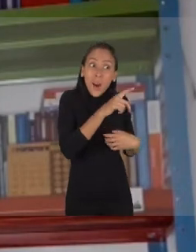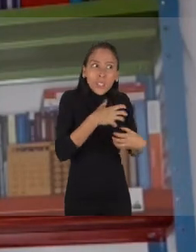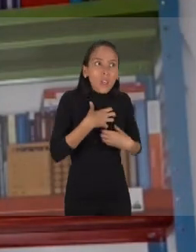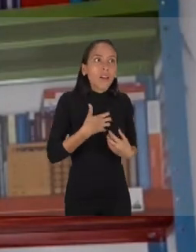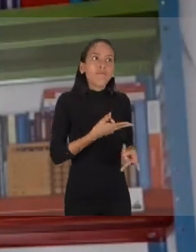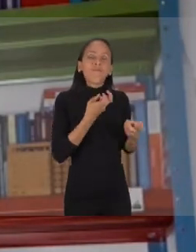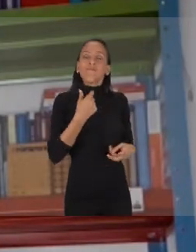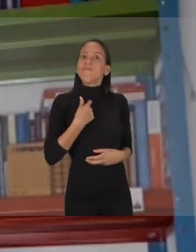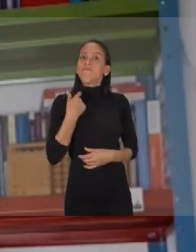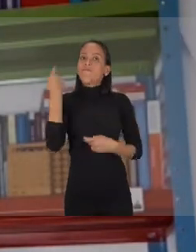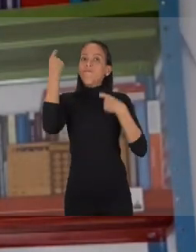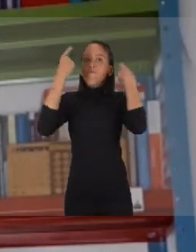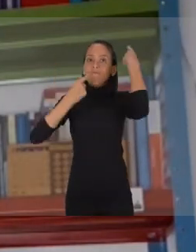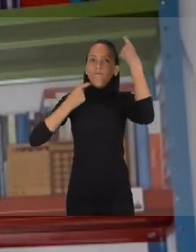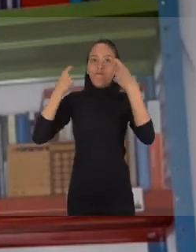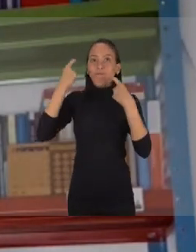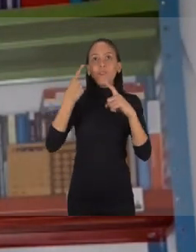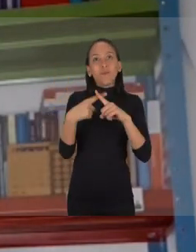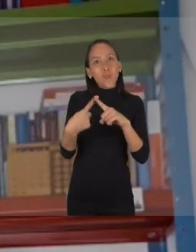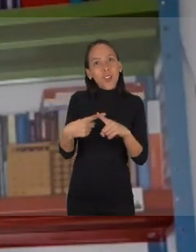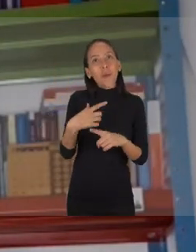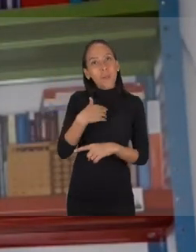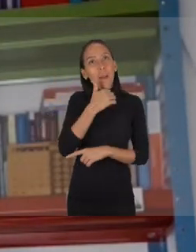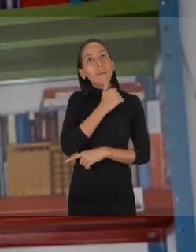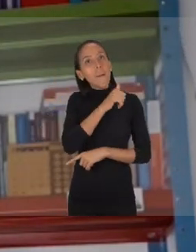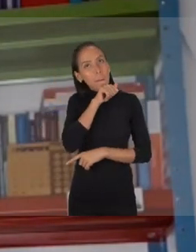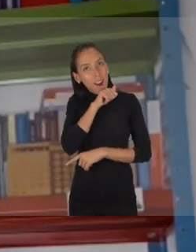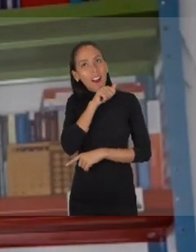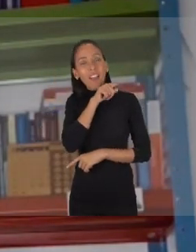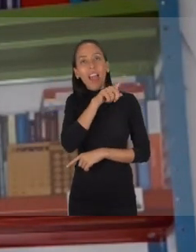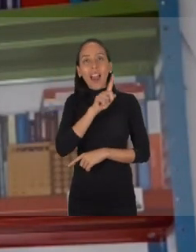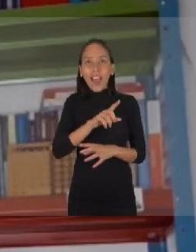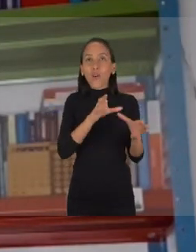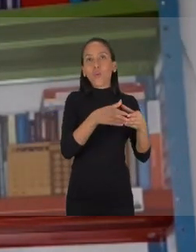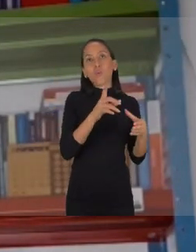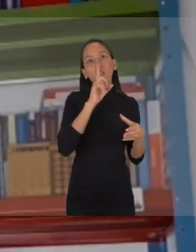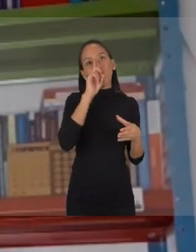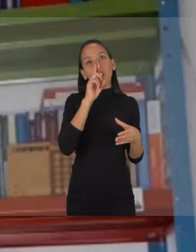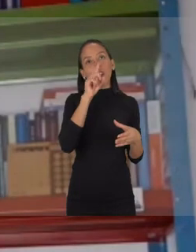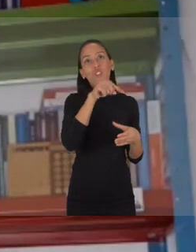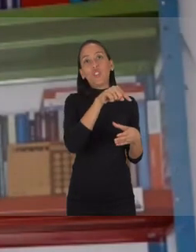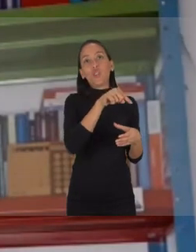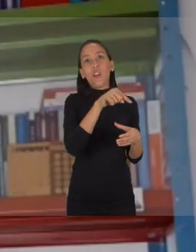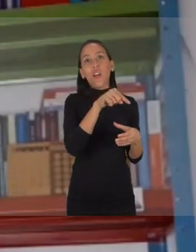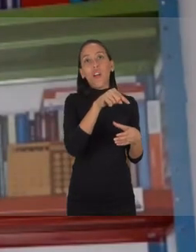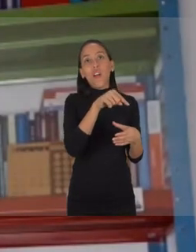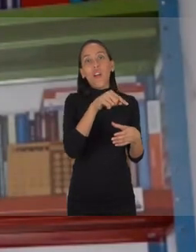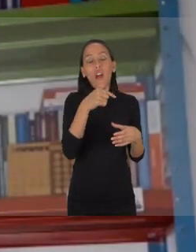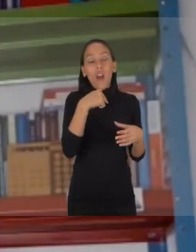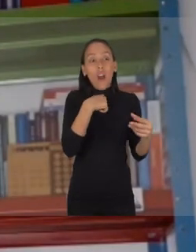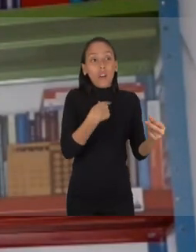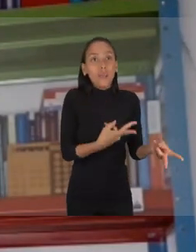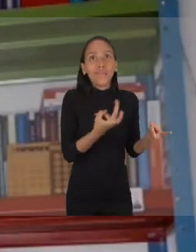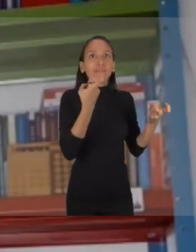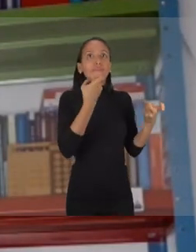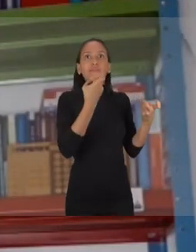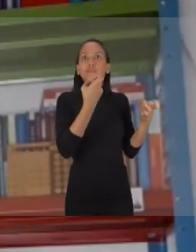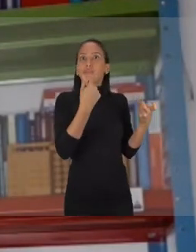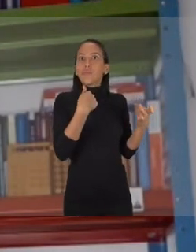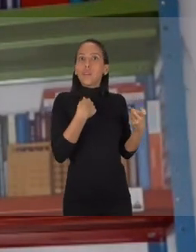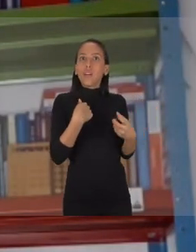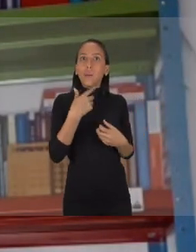preocupado, porque como eu sinalizei já antes, minha mãe faz parte do grupo de risco e eu fui pego naquele momento na